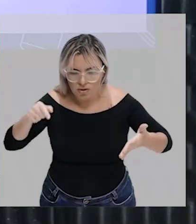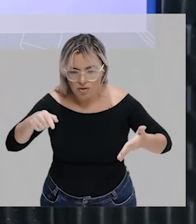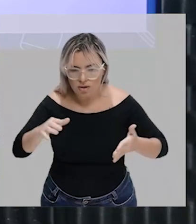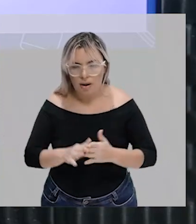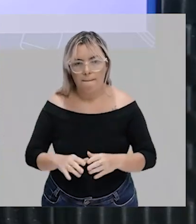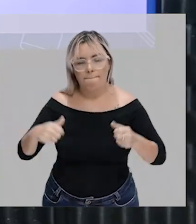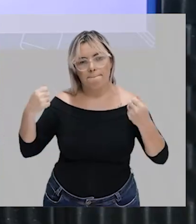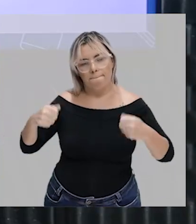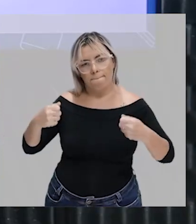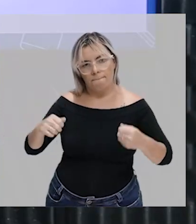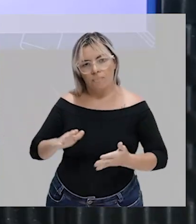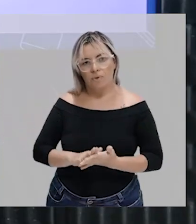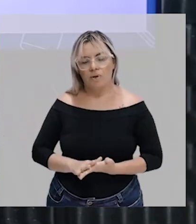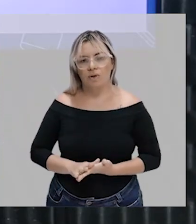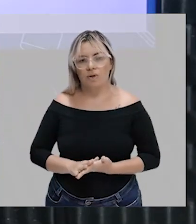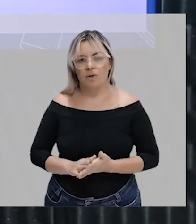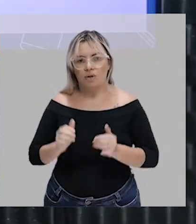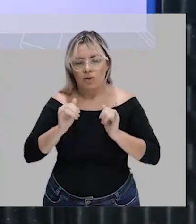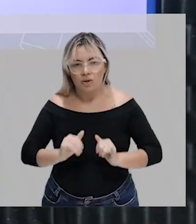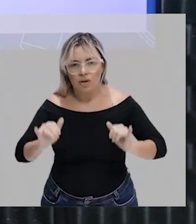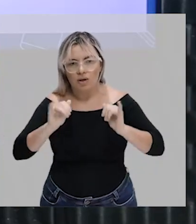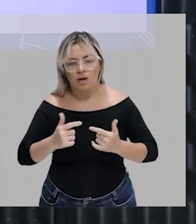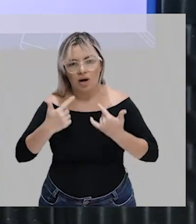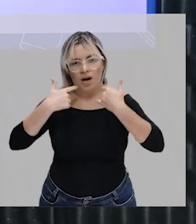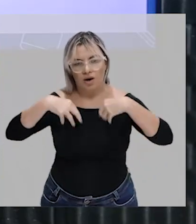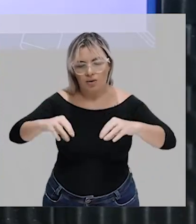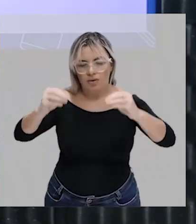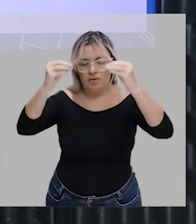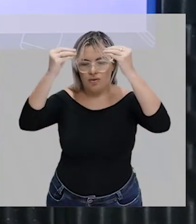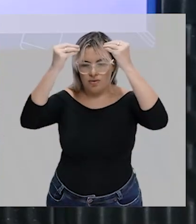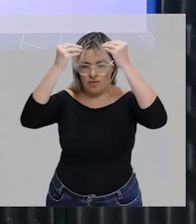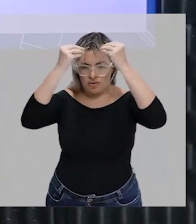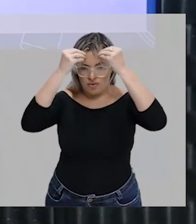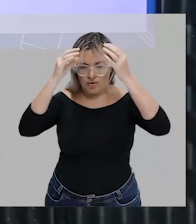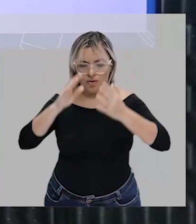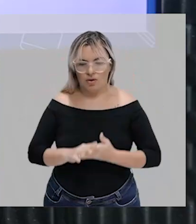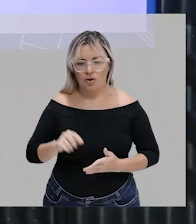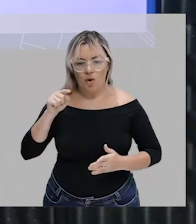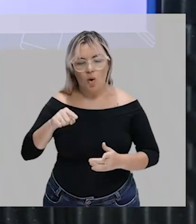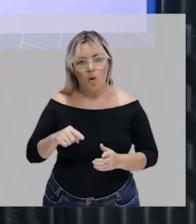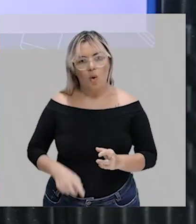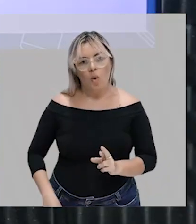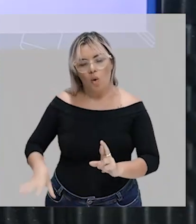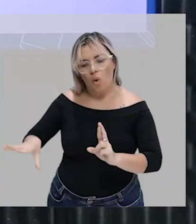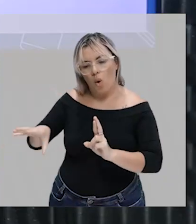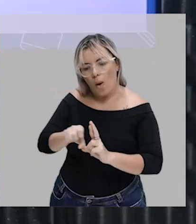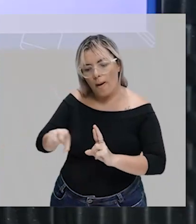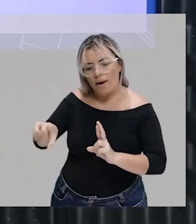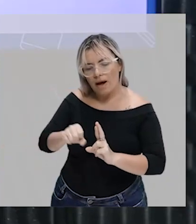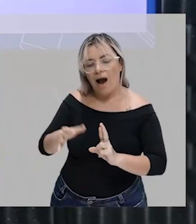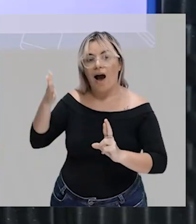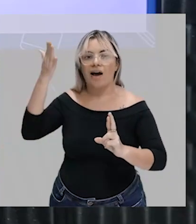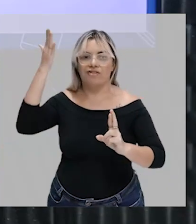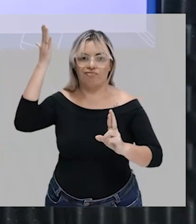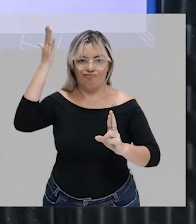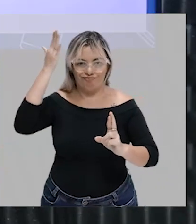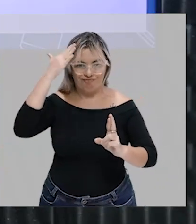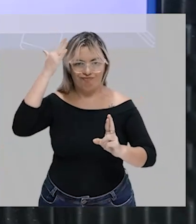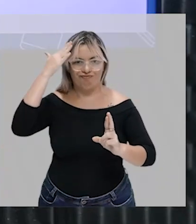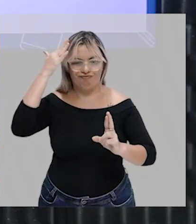precisa trabalhar a sua linguagem de forma que o seu receptor consiga entender a sua mensagem